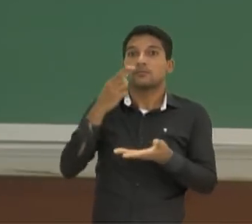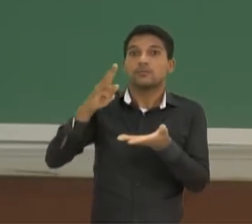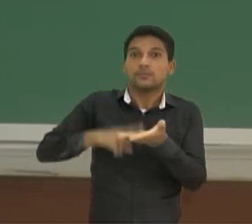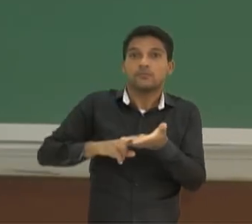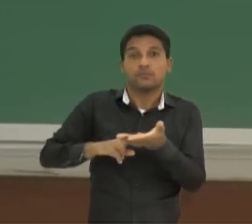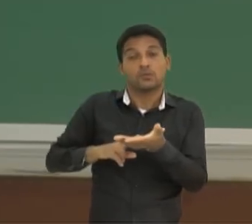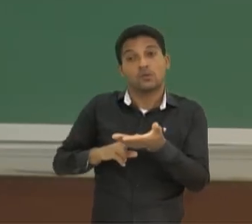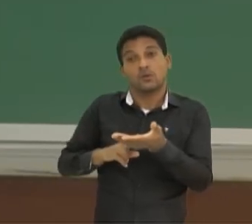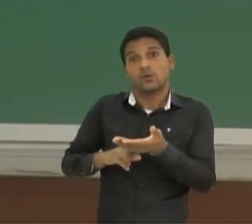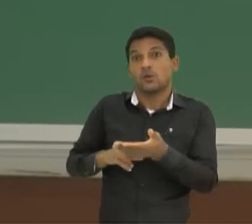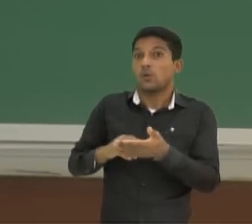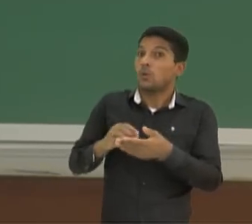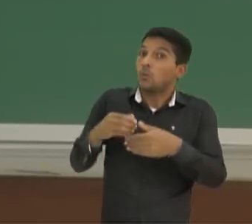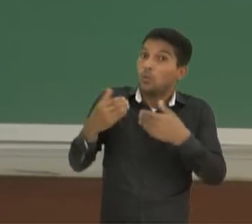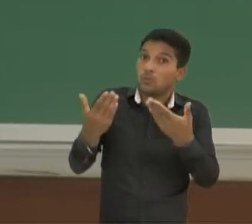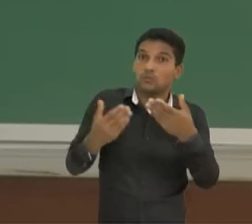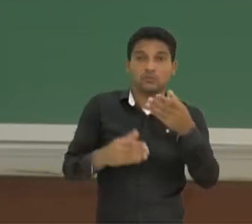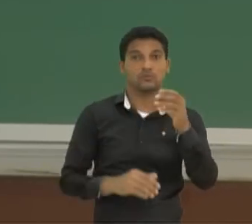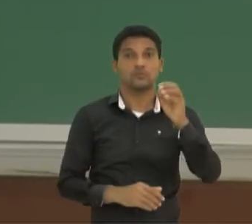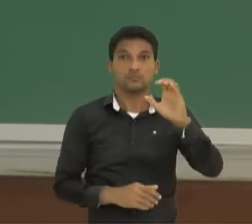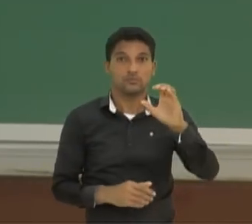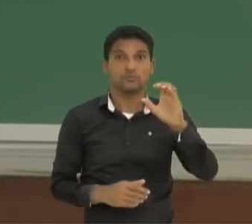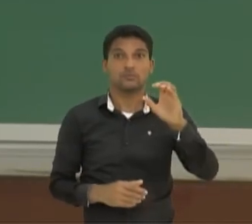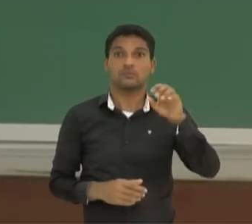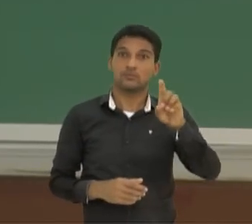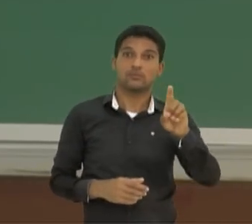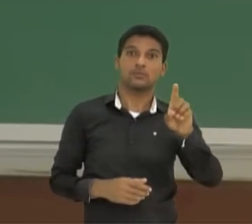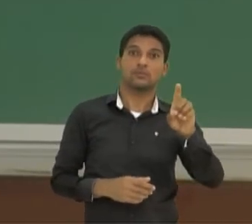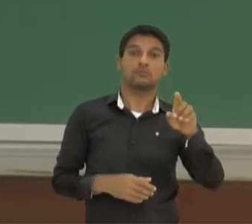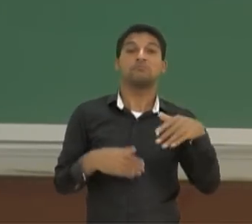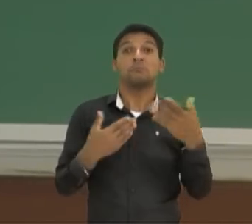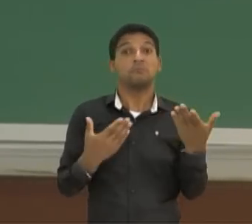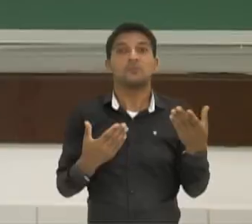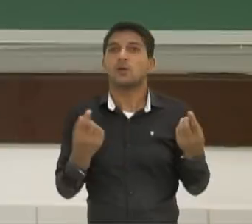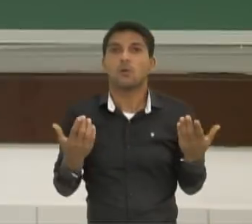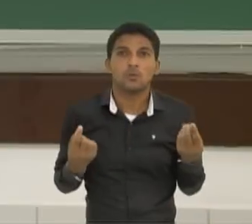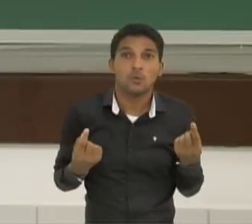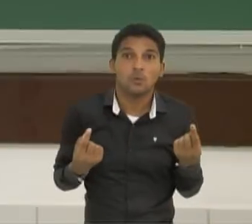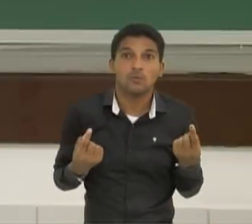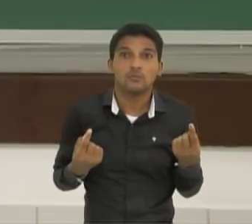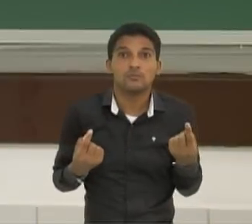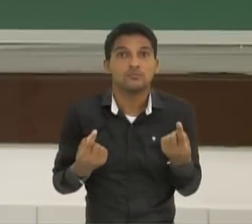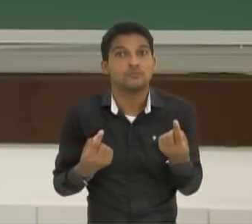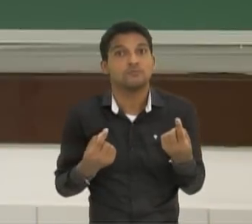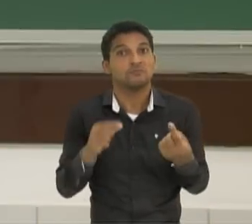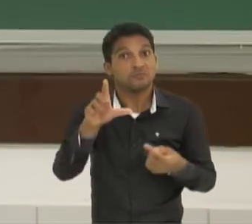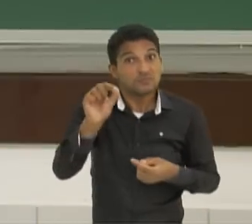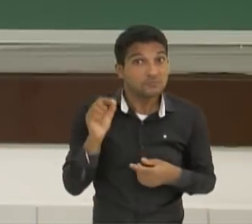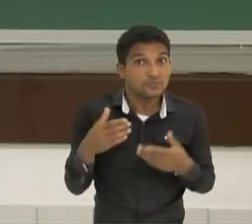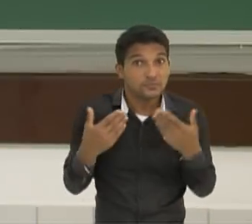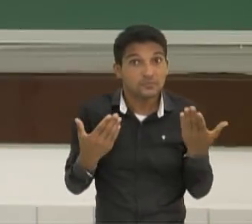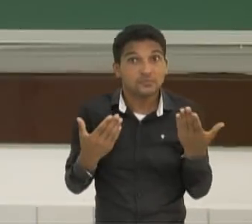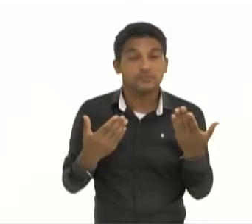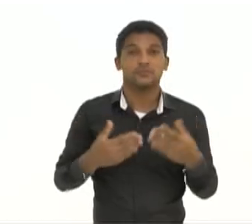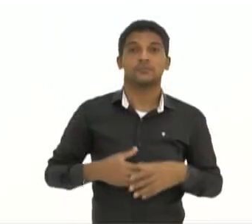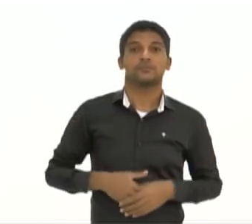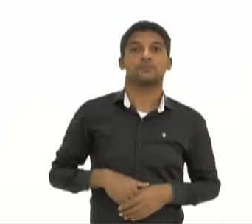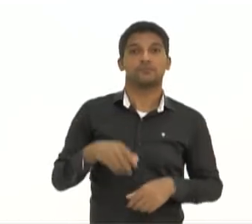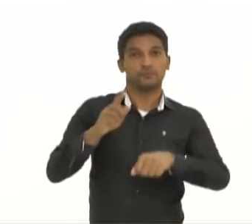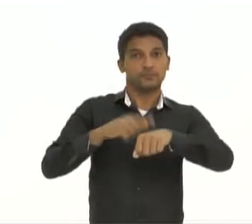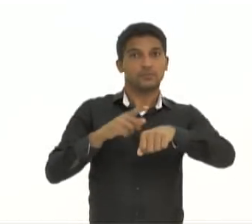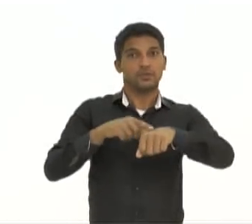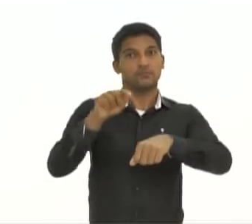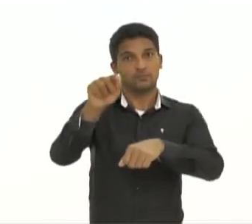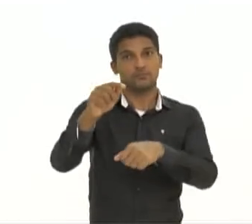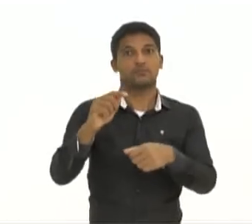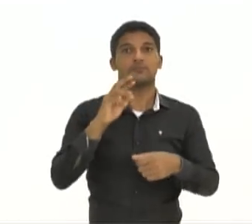destinatário. Ou D, também pode ser chamado de receptor. Ai, ai, ai. E agora? Em qual alternativa a gente vai marcar ali? Um tempo